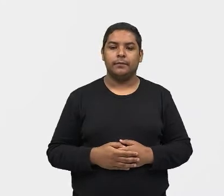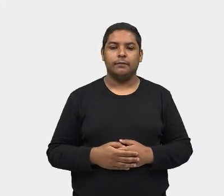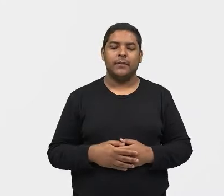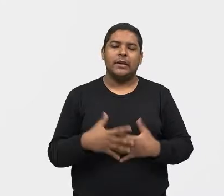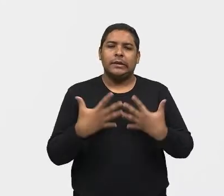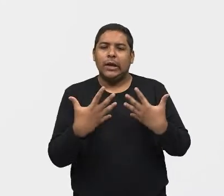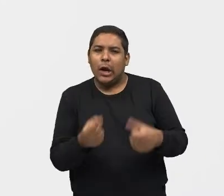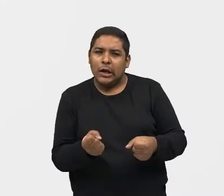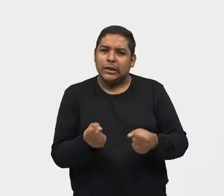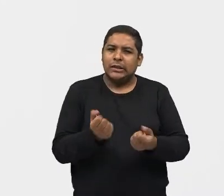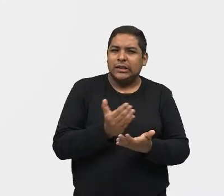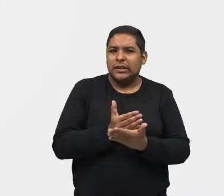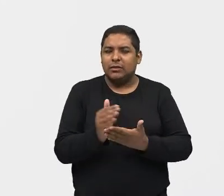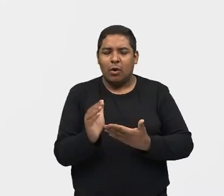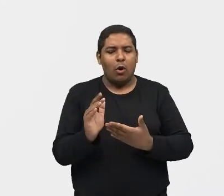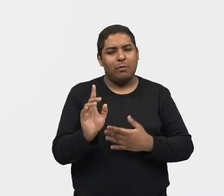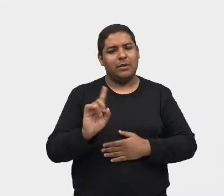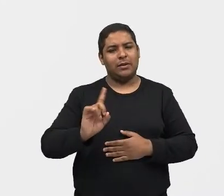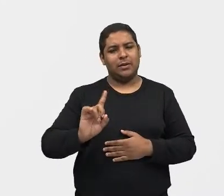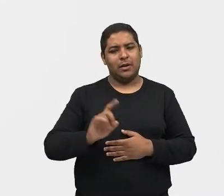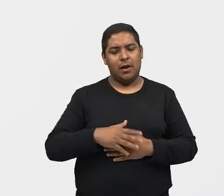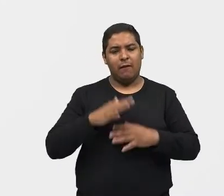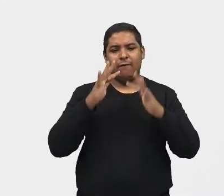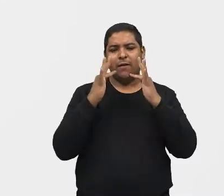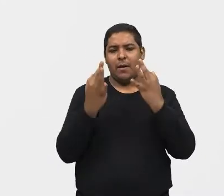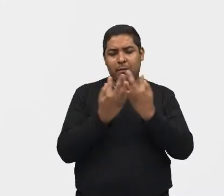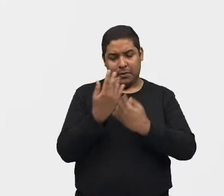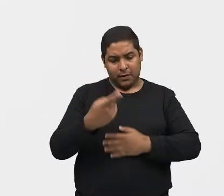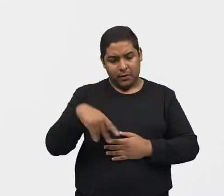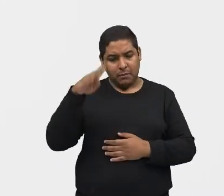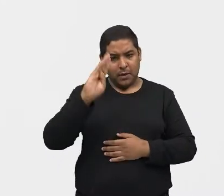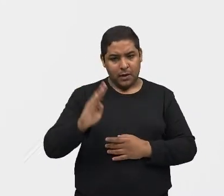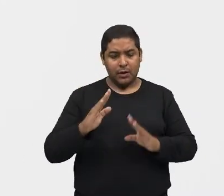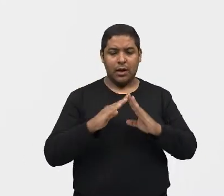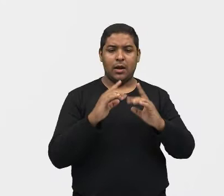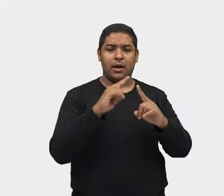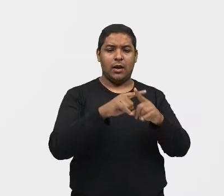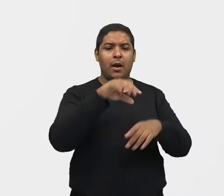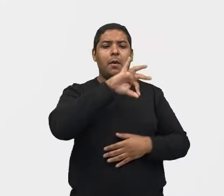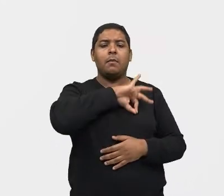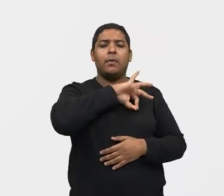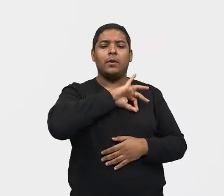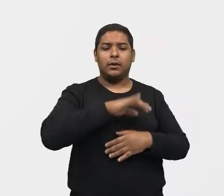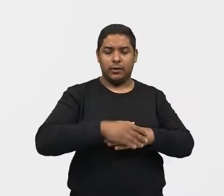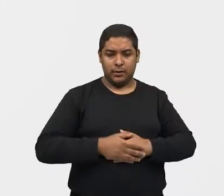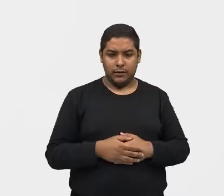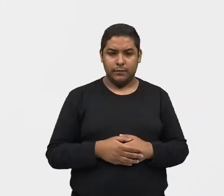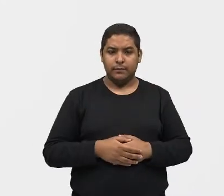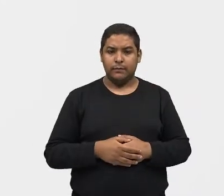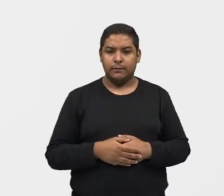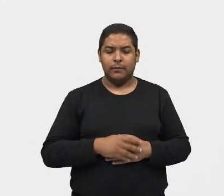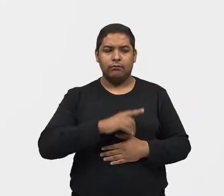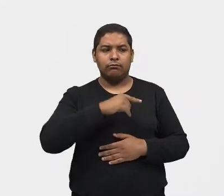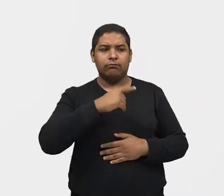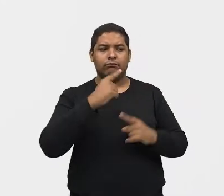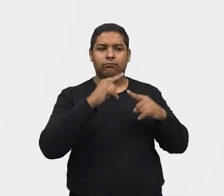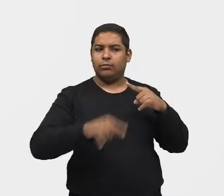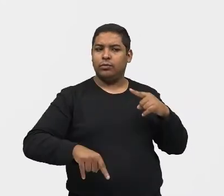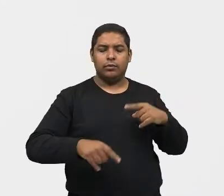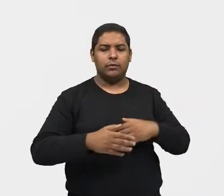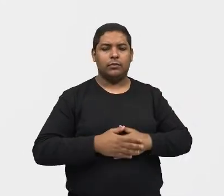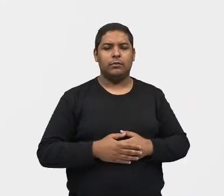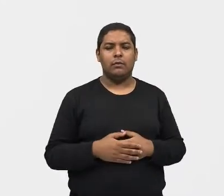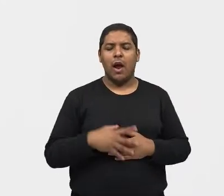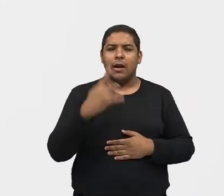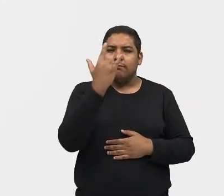aceita inicialmente pelas famílias do Brasil, e nem pela igreja, nem pela polícia, porque ela tinha um passo considerado